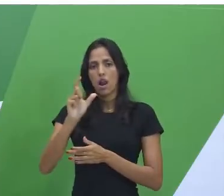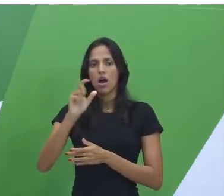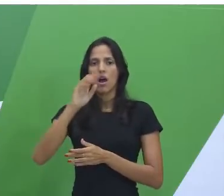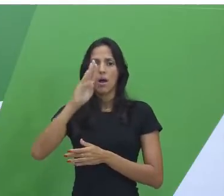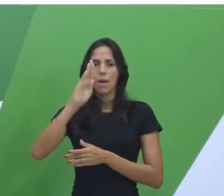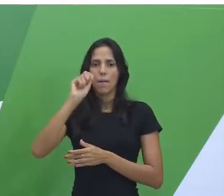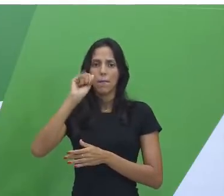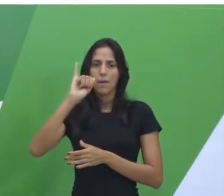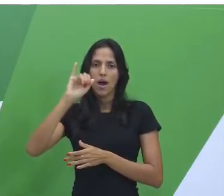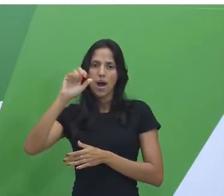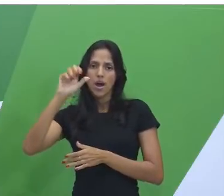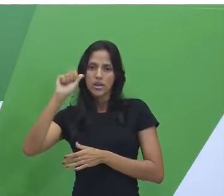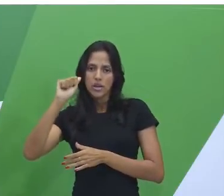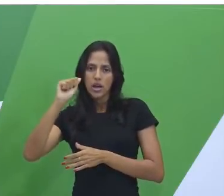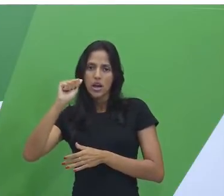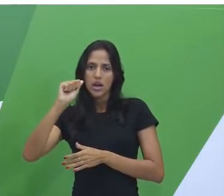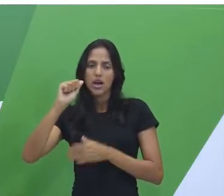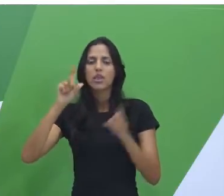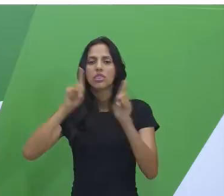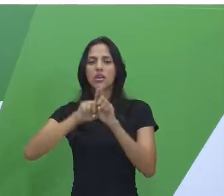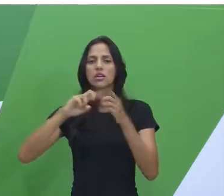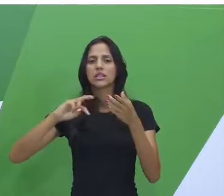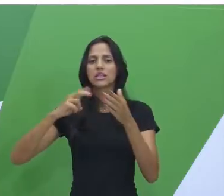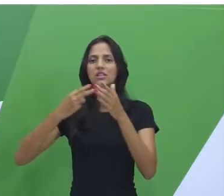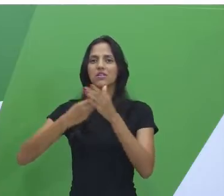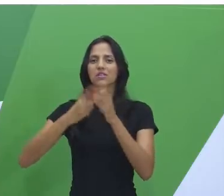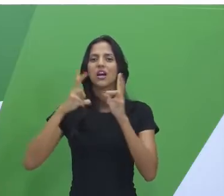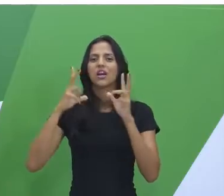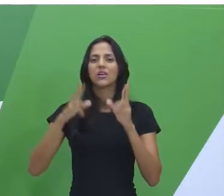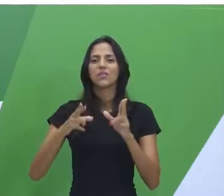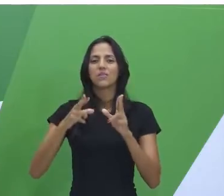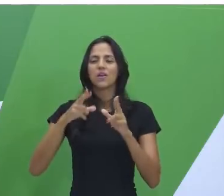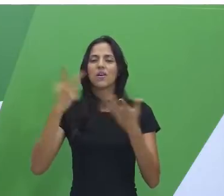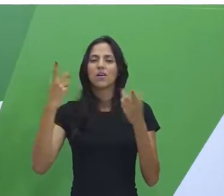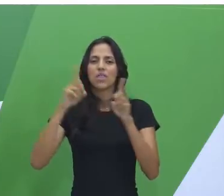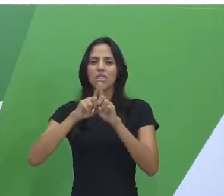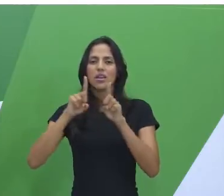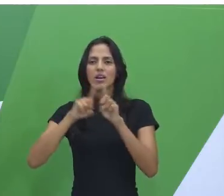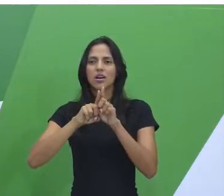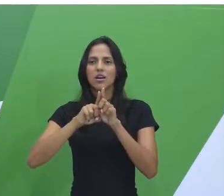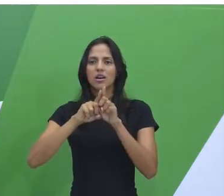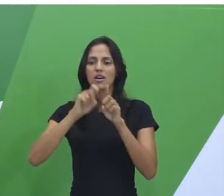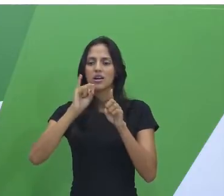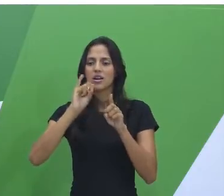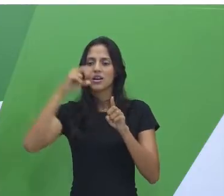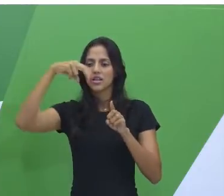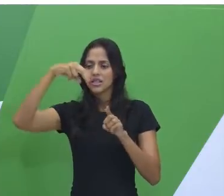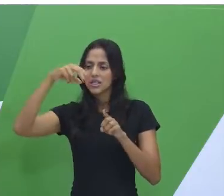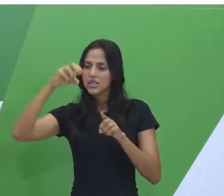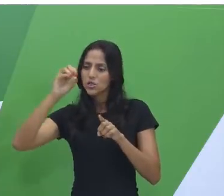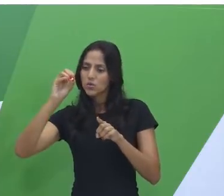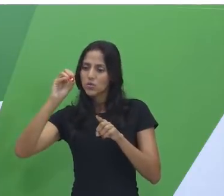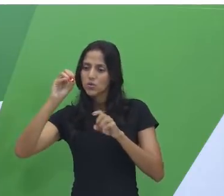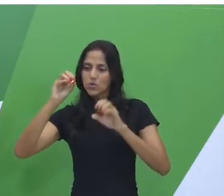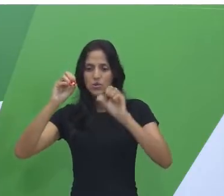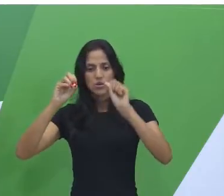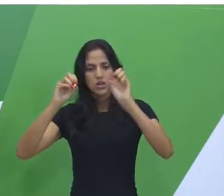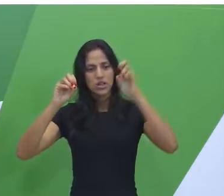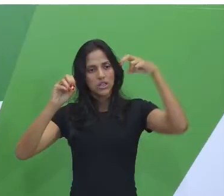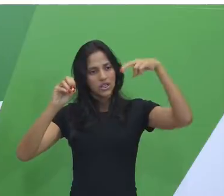baia, enseada é sinos. Daí a questão de sinuoso,